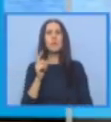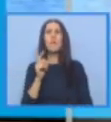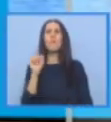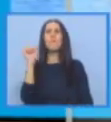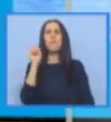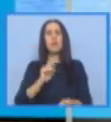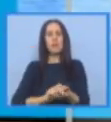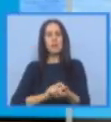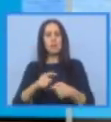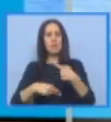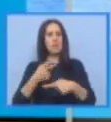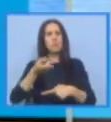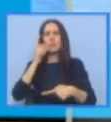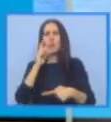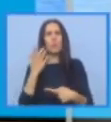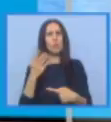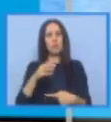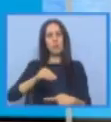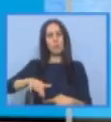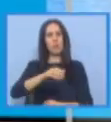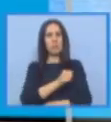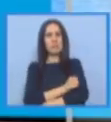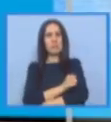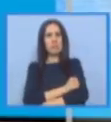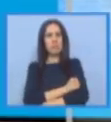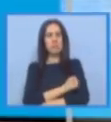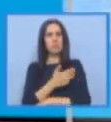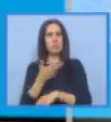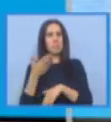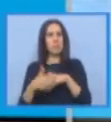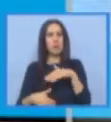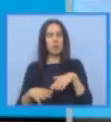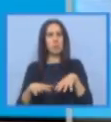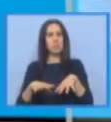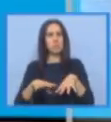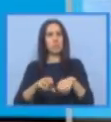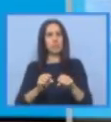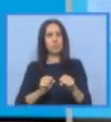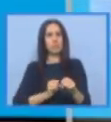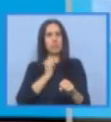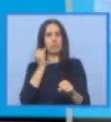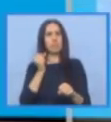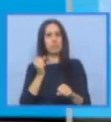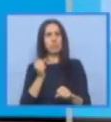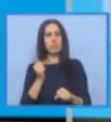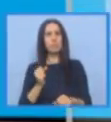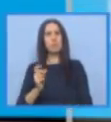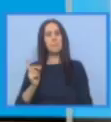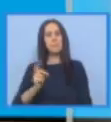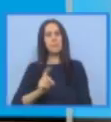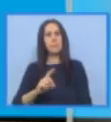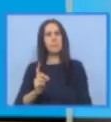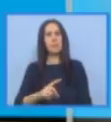origem étnica, tem a ver com o local de residência que é de repente tomado por